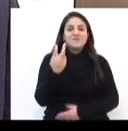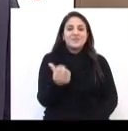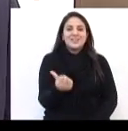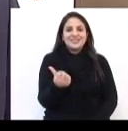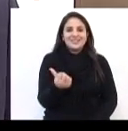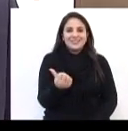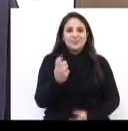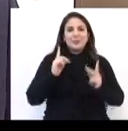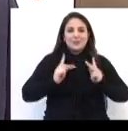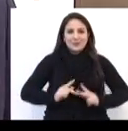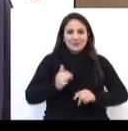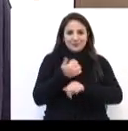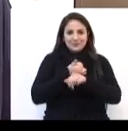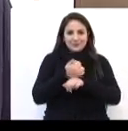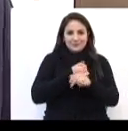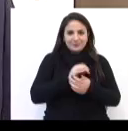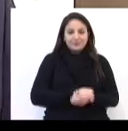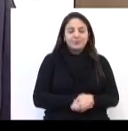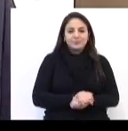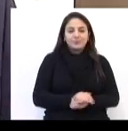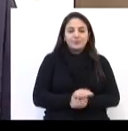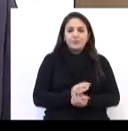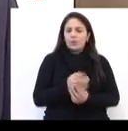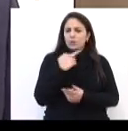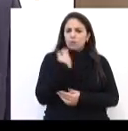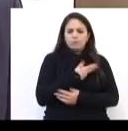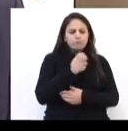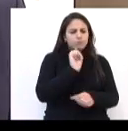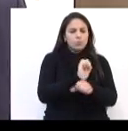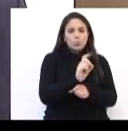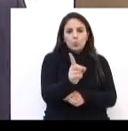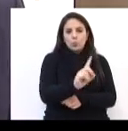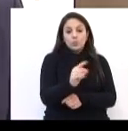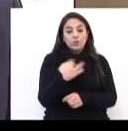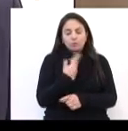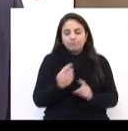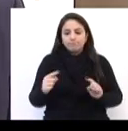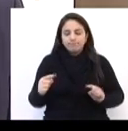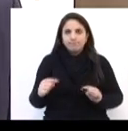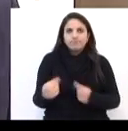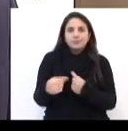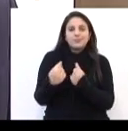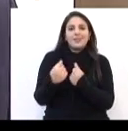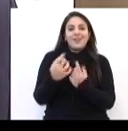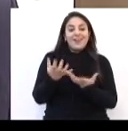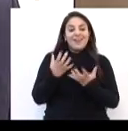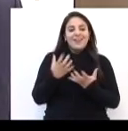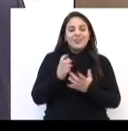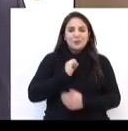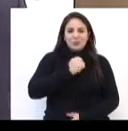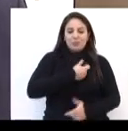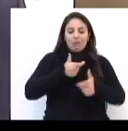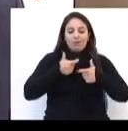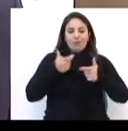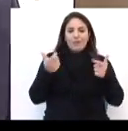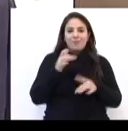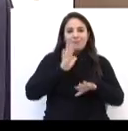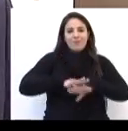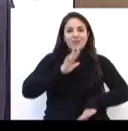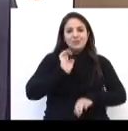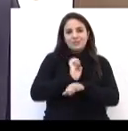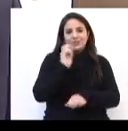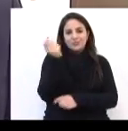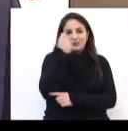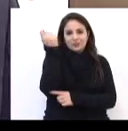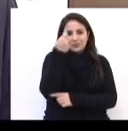cidade. Claro que nós não vamos parar, o que a gente provoca, o que a gente quer, o que a gente deseja é que esse número aumente cada vez mais. No estado do Rio